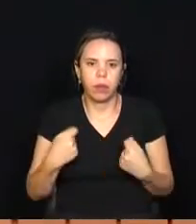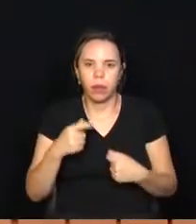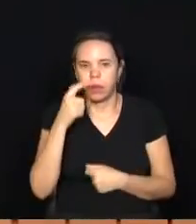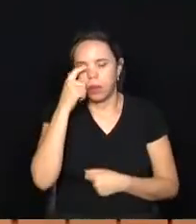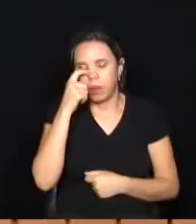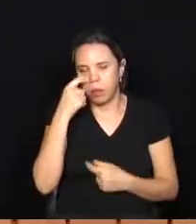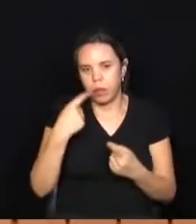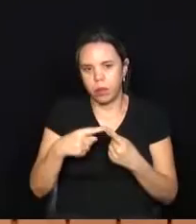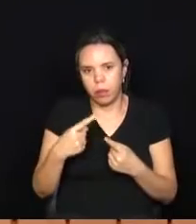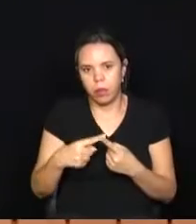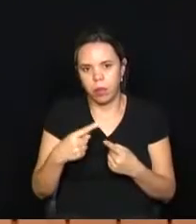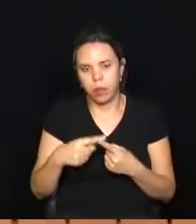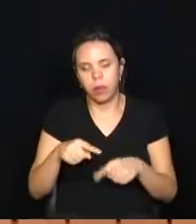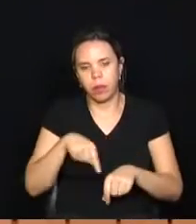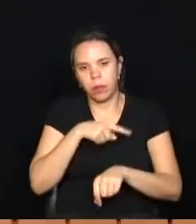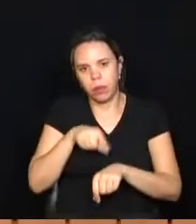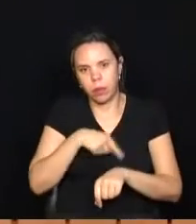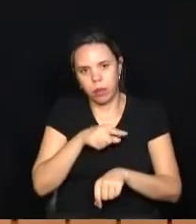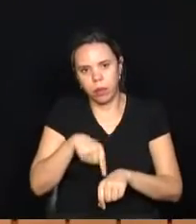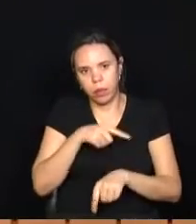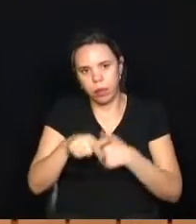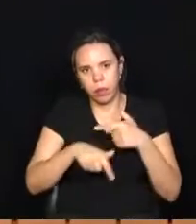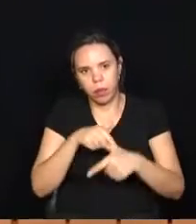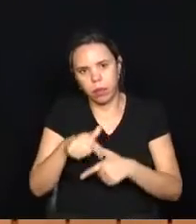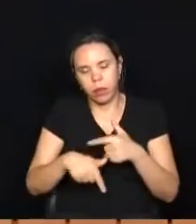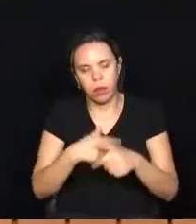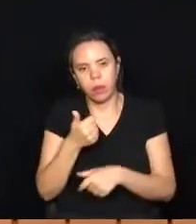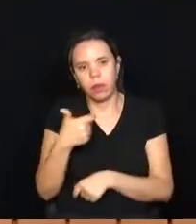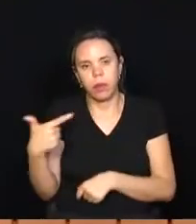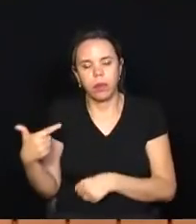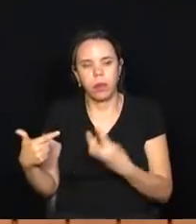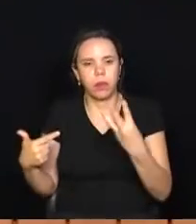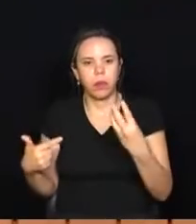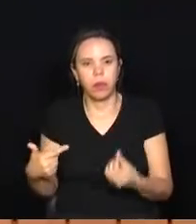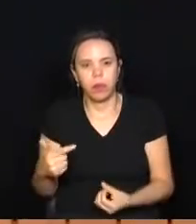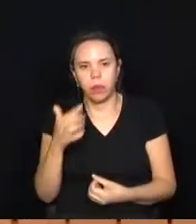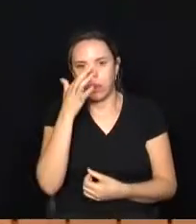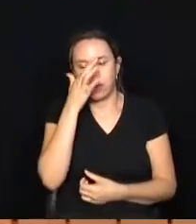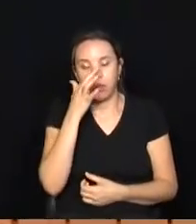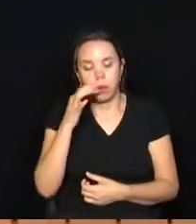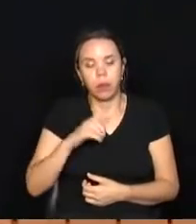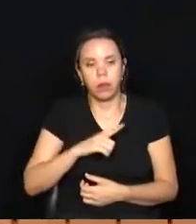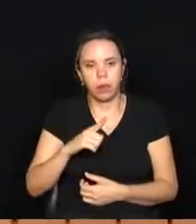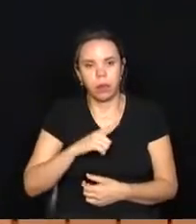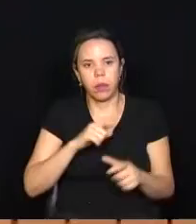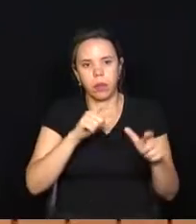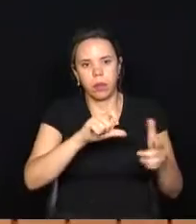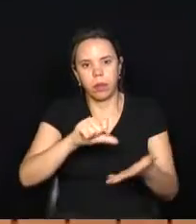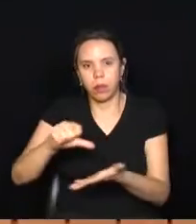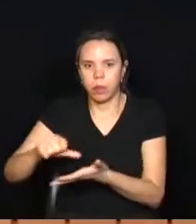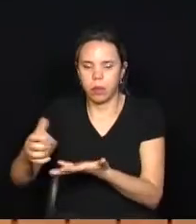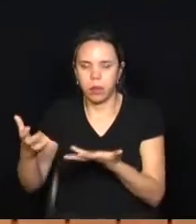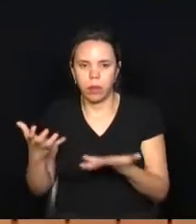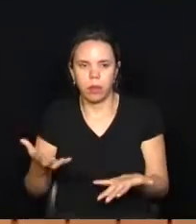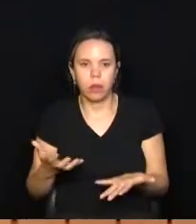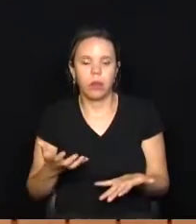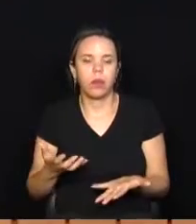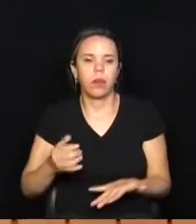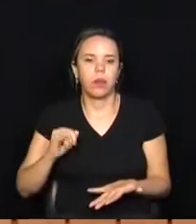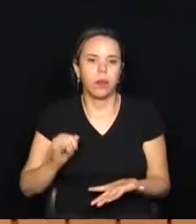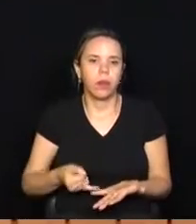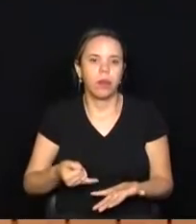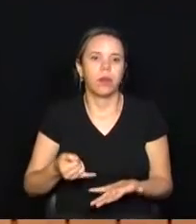porque eles têm os horários de trabalho, 12 por 36, existem locais que querem abuso